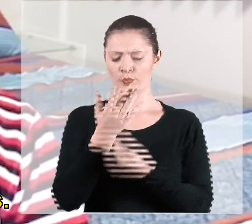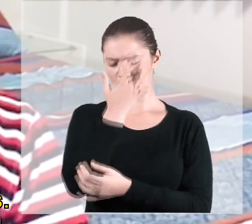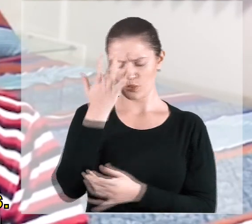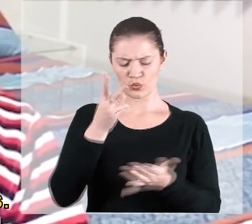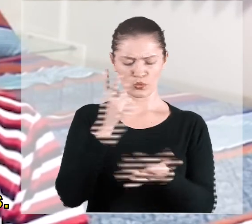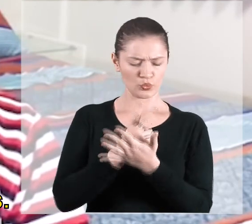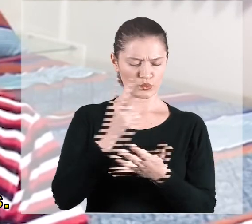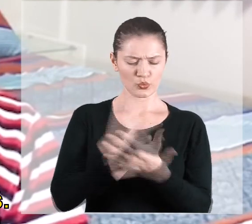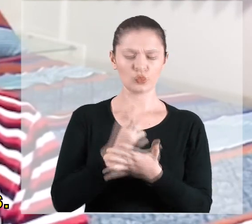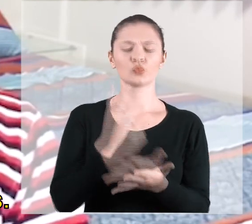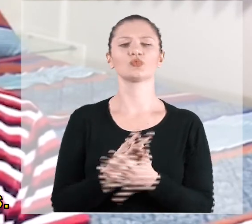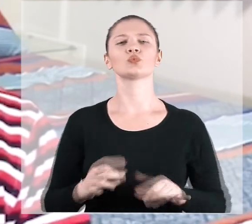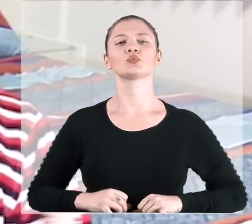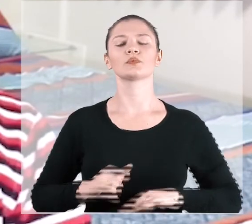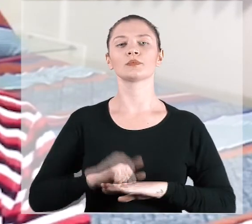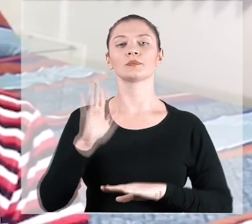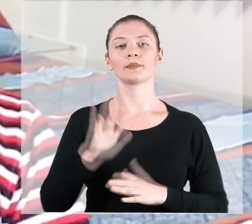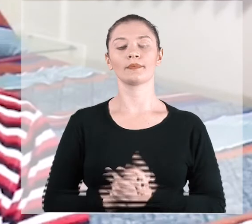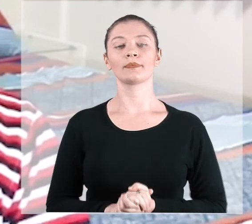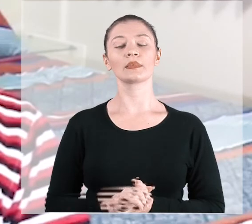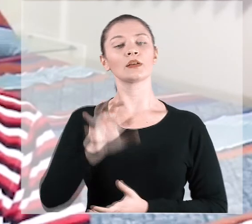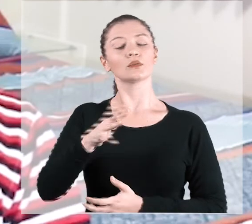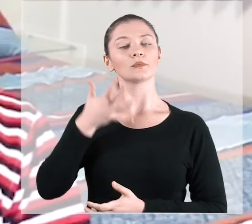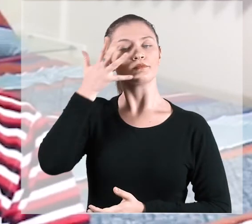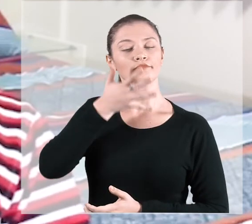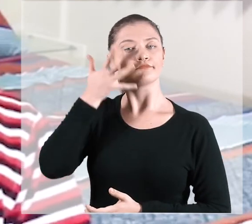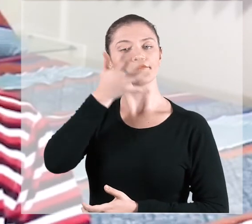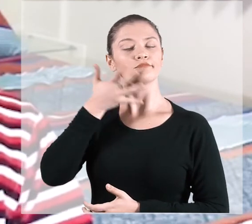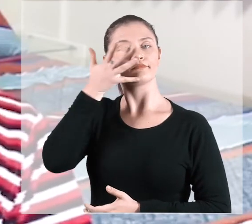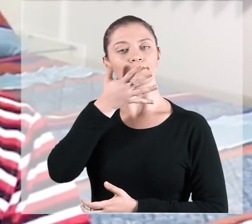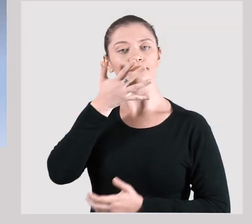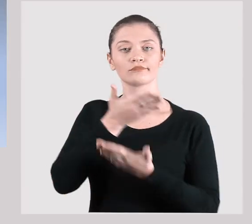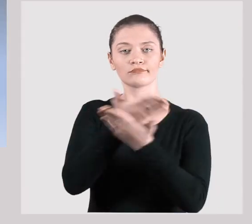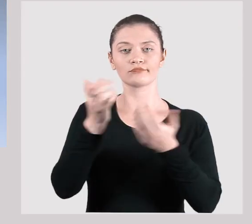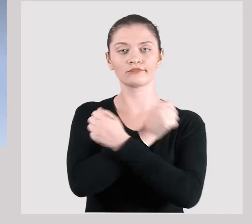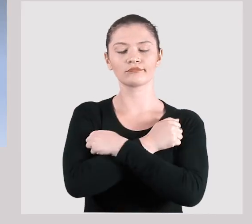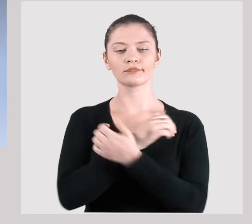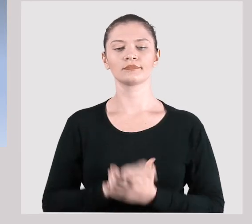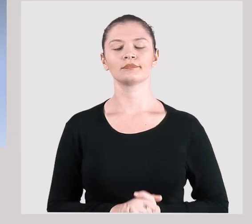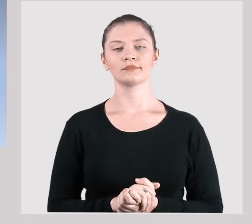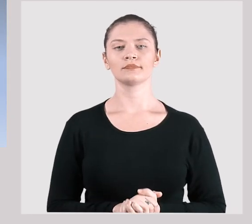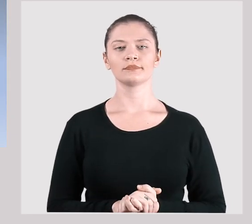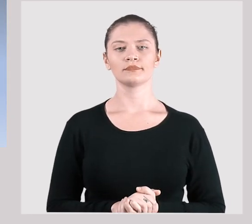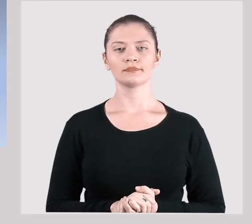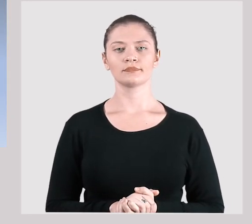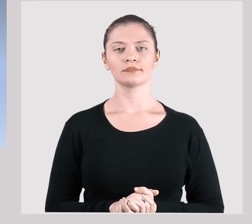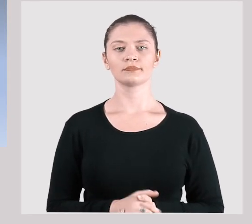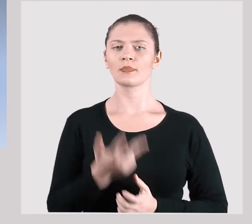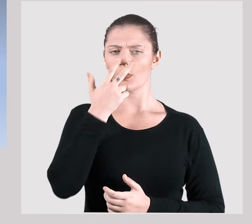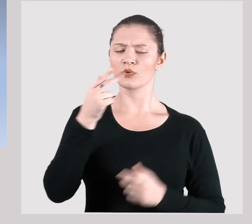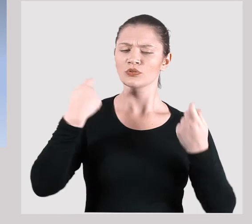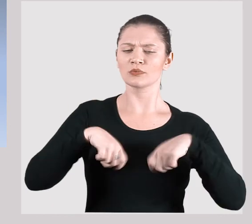sofrendo muito mais. Esse é o meu relato, quero deixar aqui para vocês. Um forte abraço. E a gente acho que tem que ter